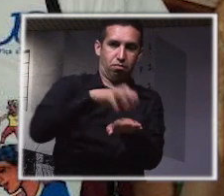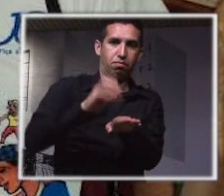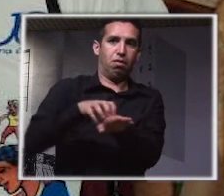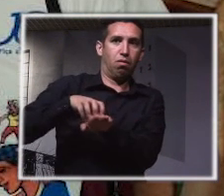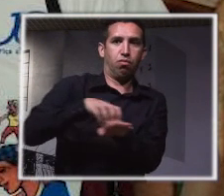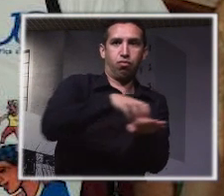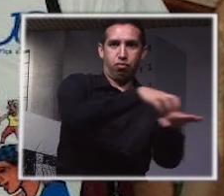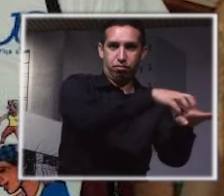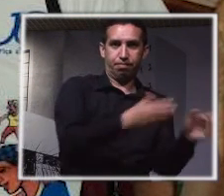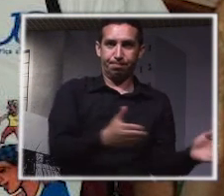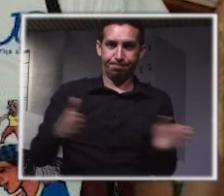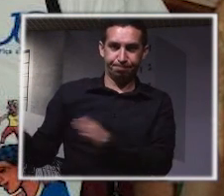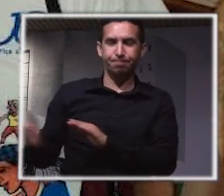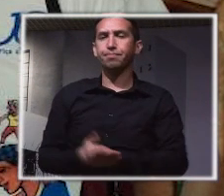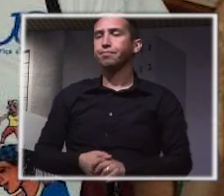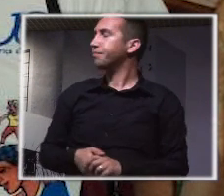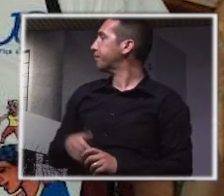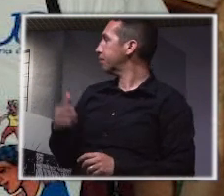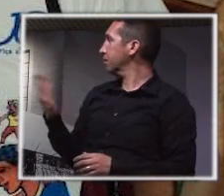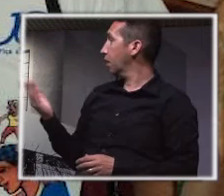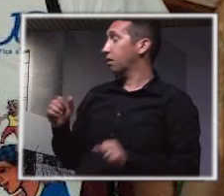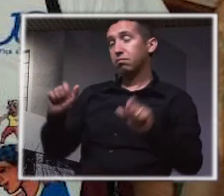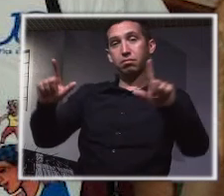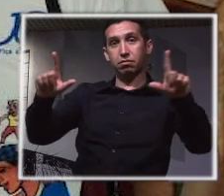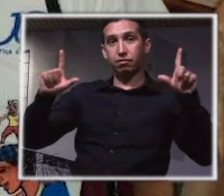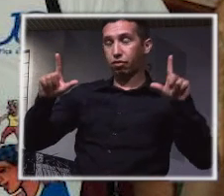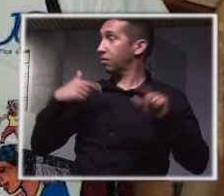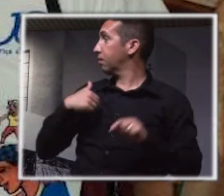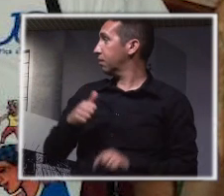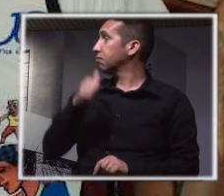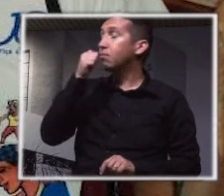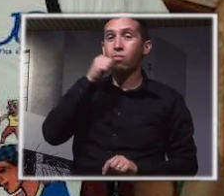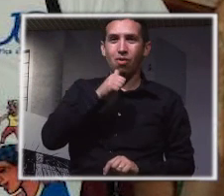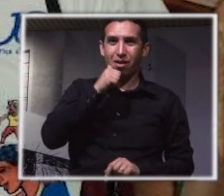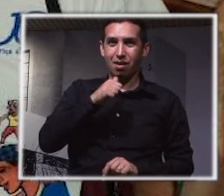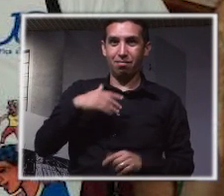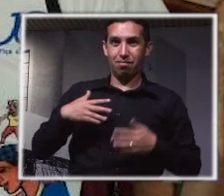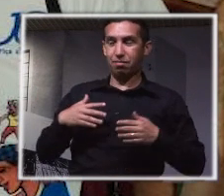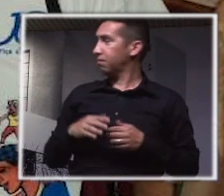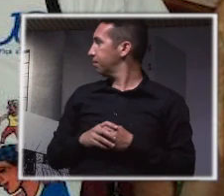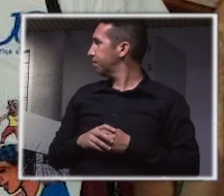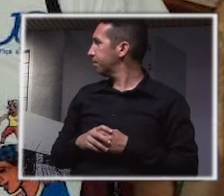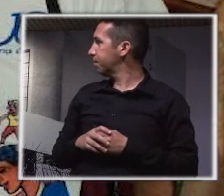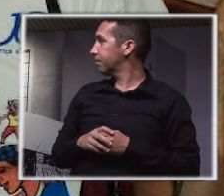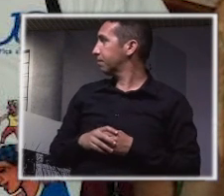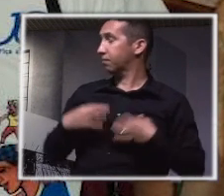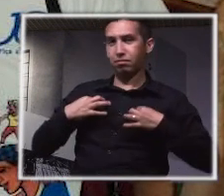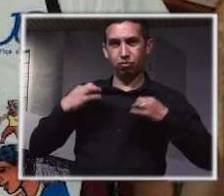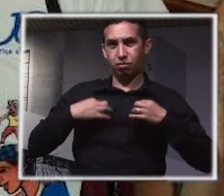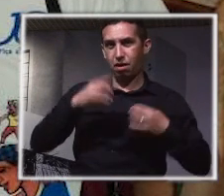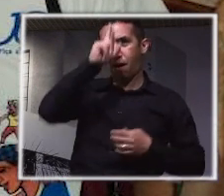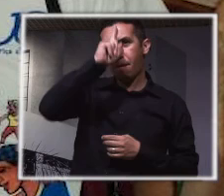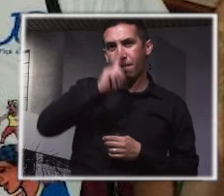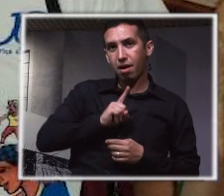Essa foto é muito simbólica para todos nós. Essa senhora de amarelo foi atendida no